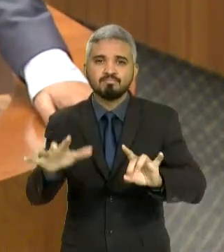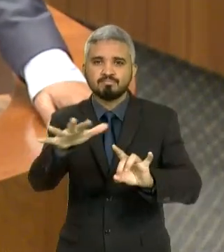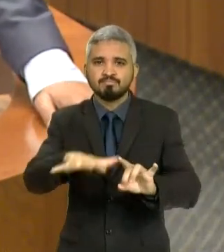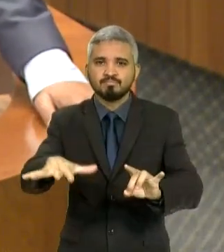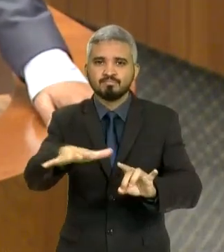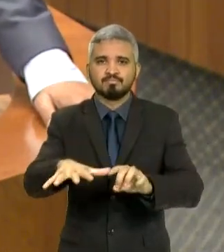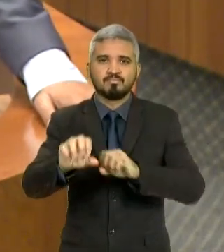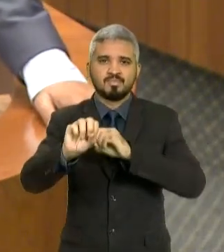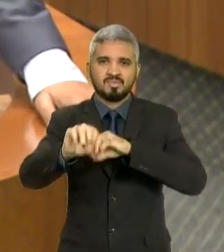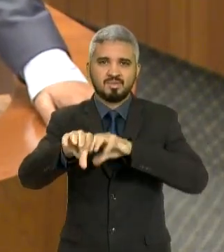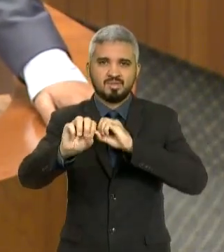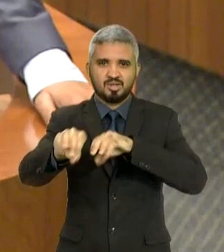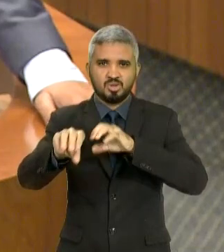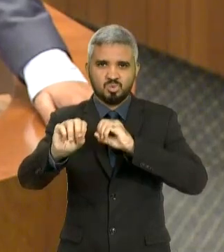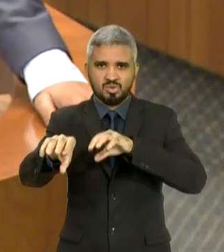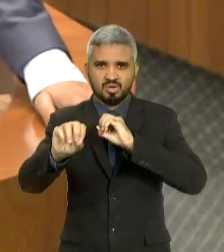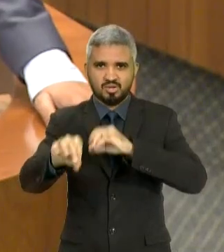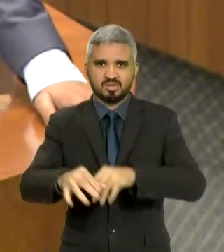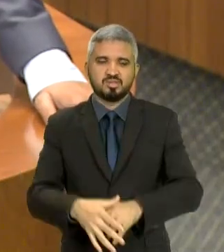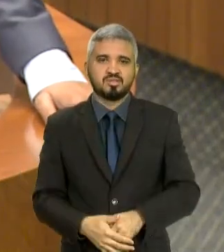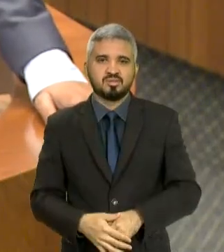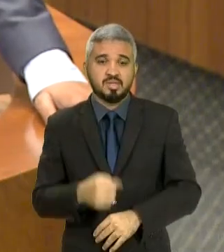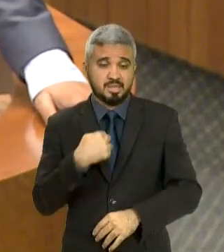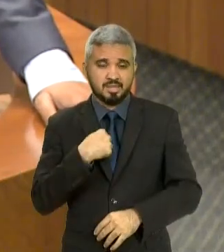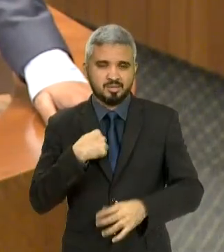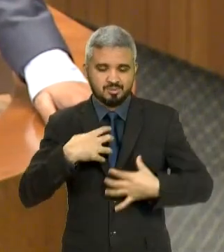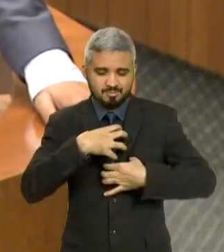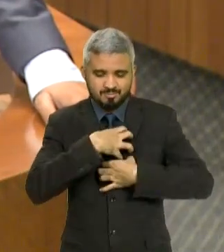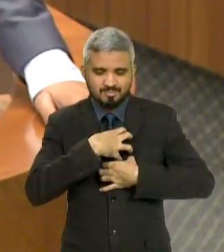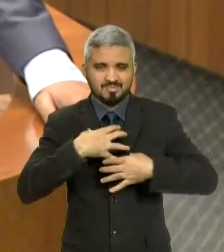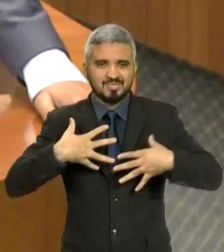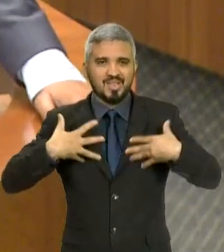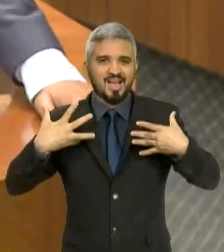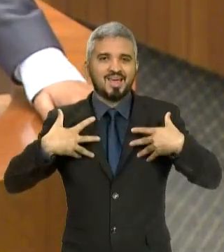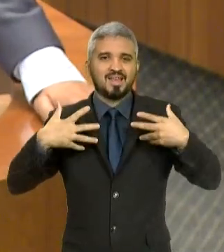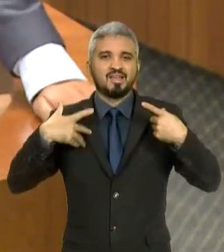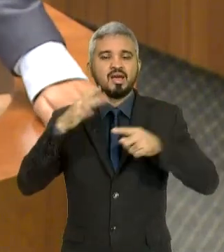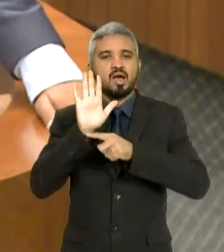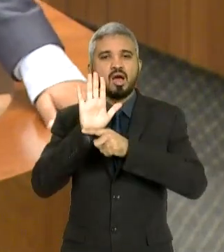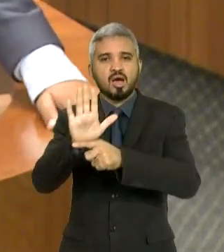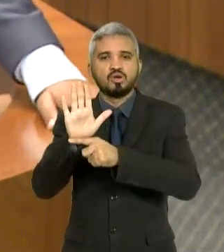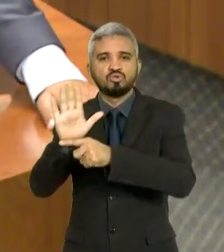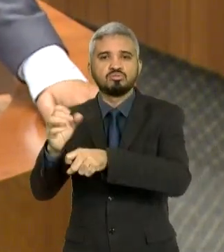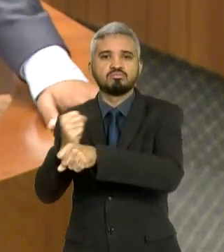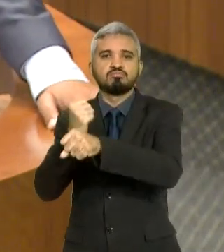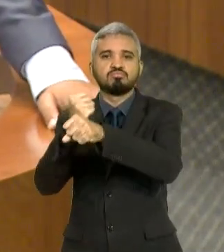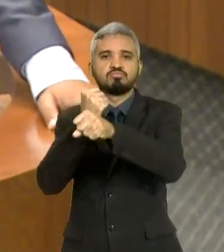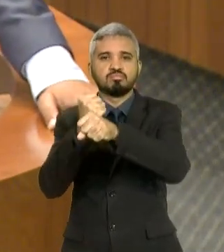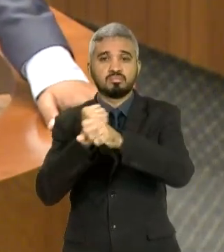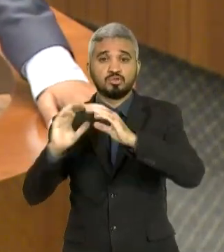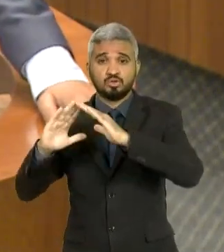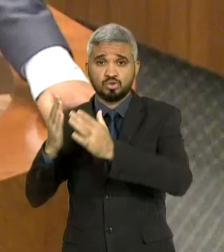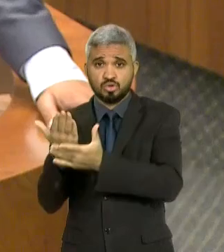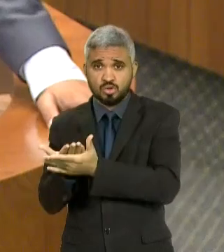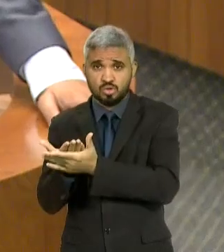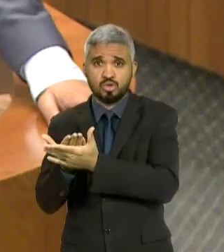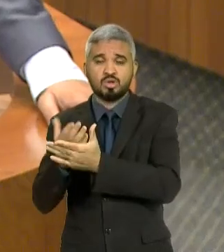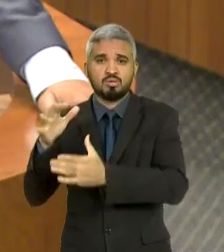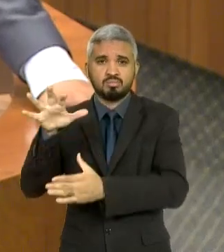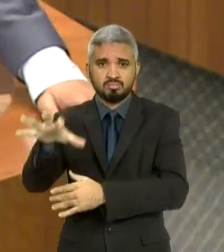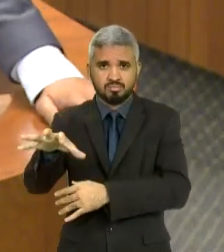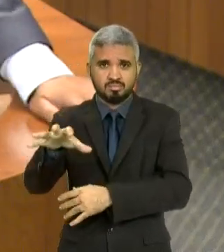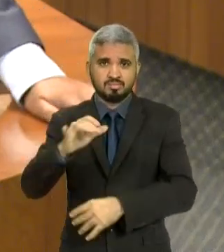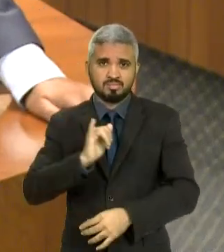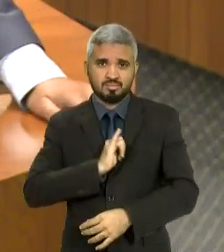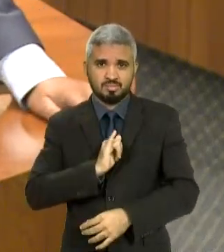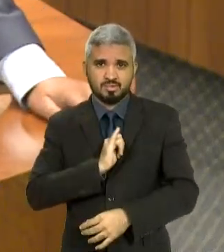contribuído com a melhora das escolas da minha região. Me orgulho de ter contribuído com a criação